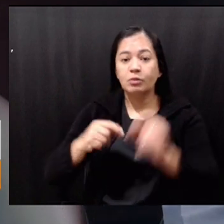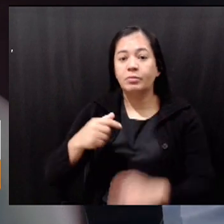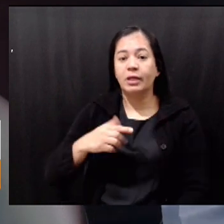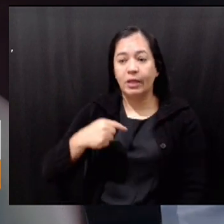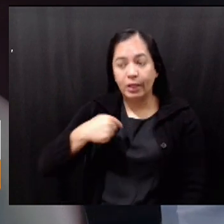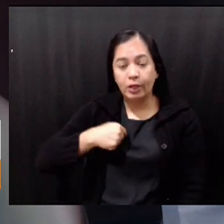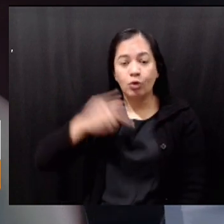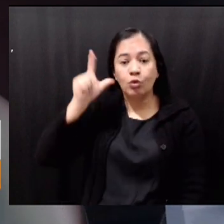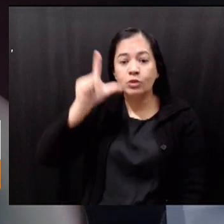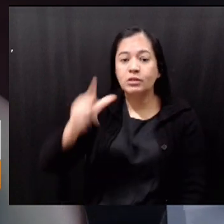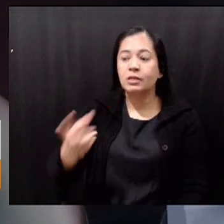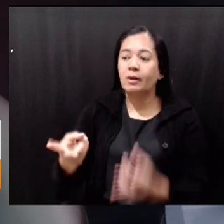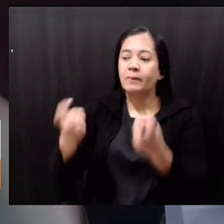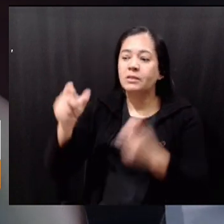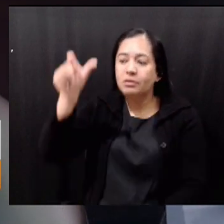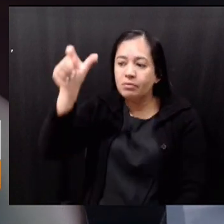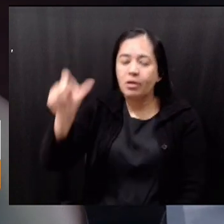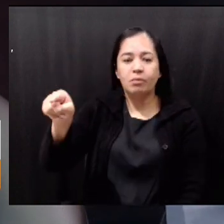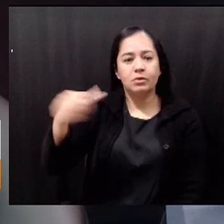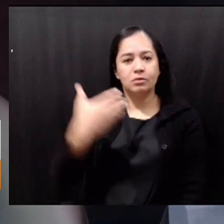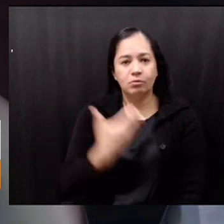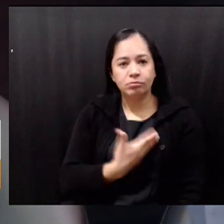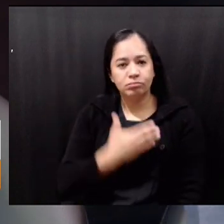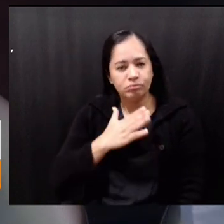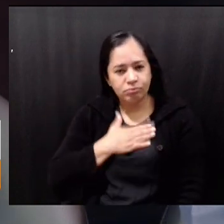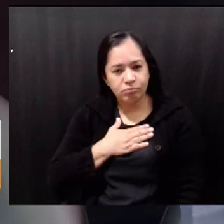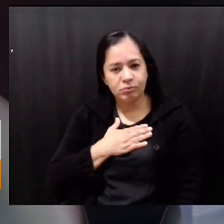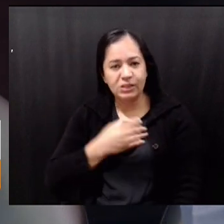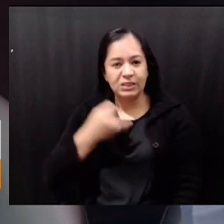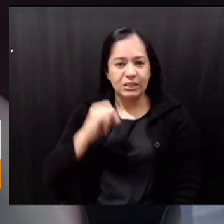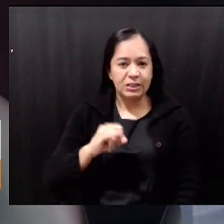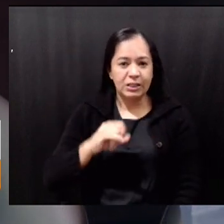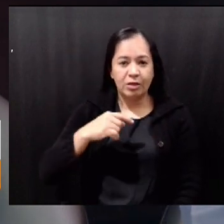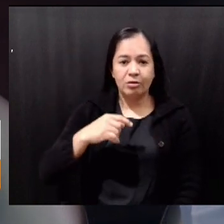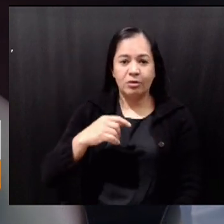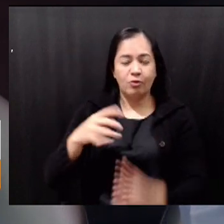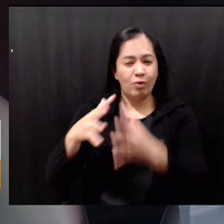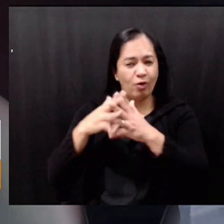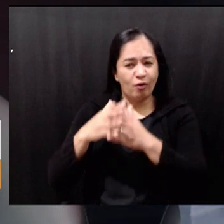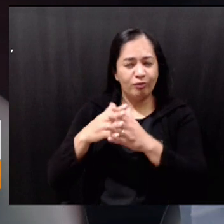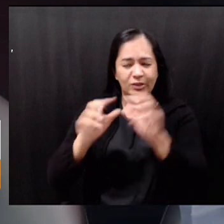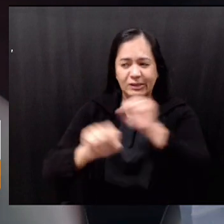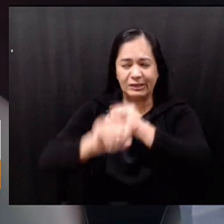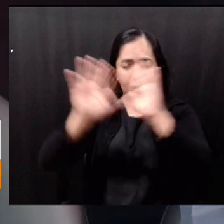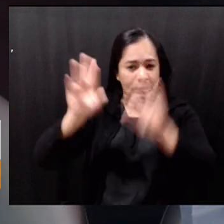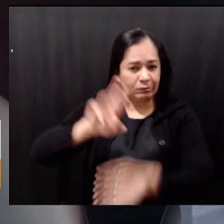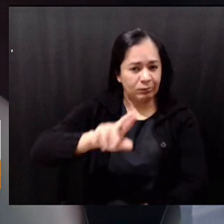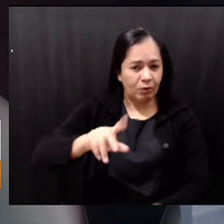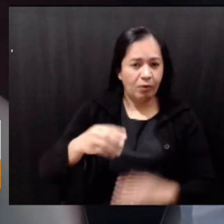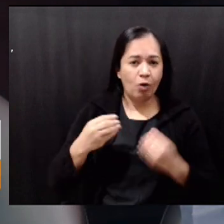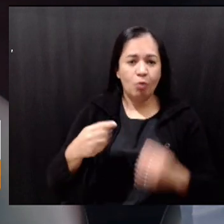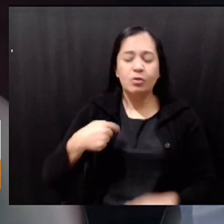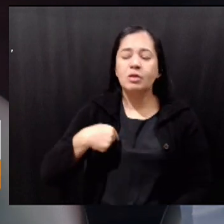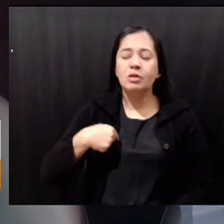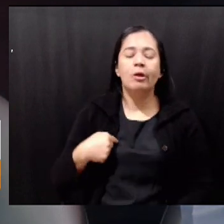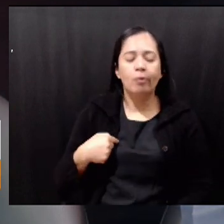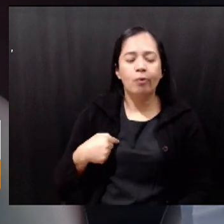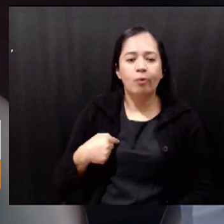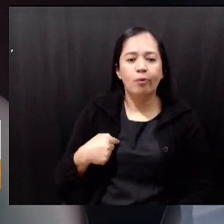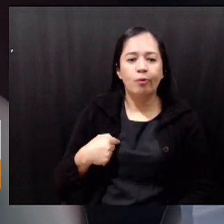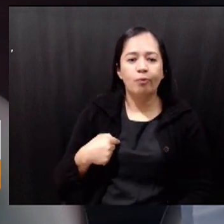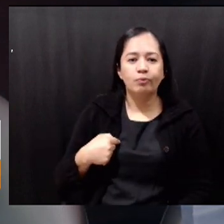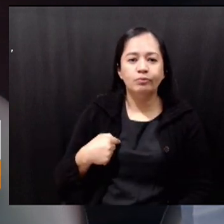né. Então, se eu não tenho isso muito claro comigo, né, então será que eu estou disposto a pagar, todo